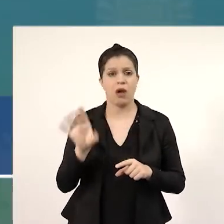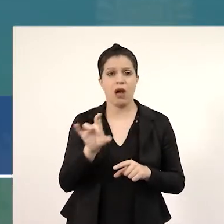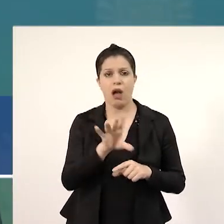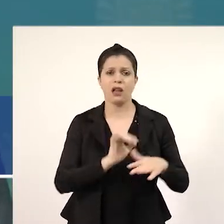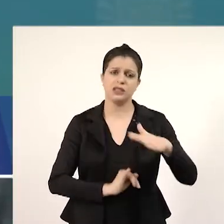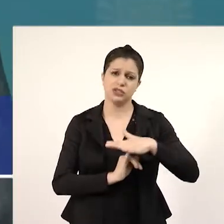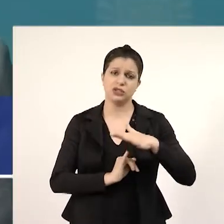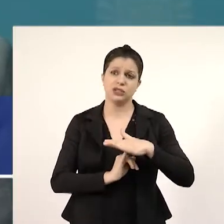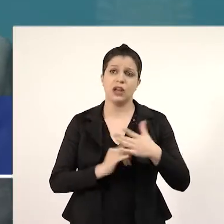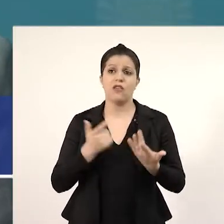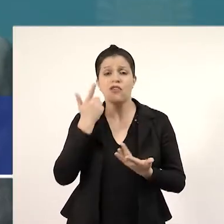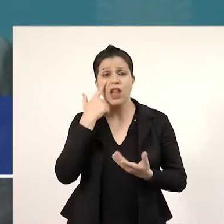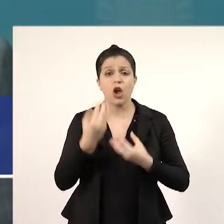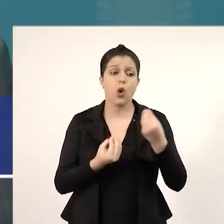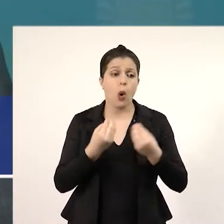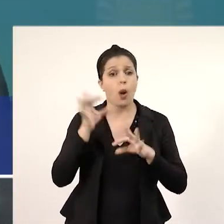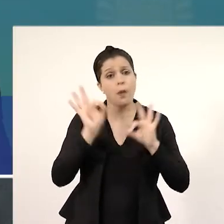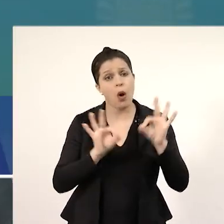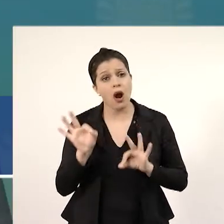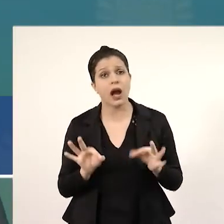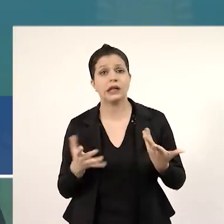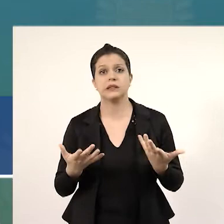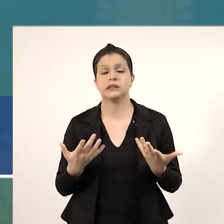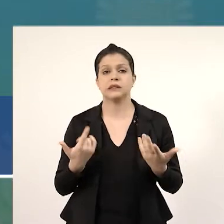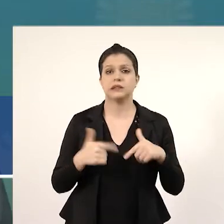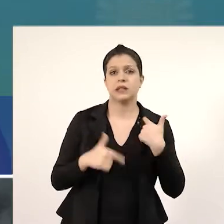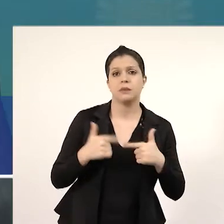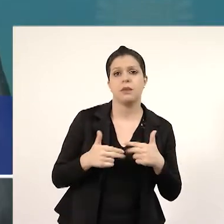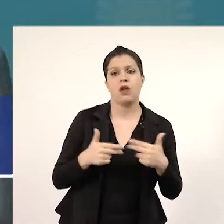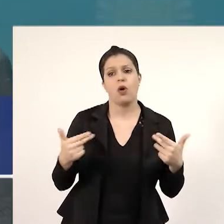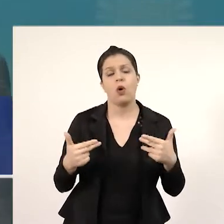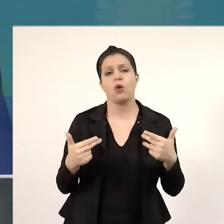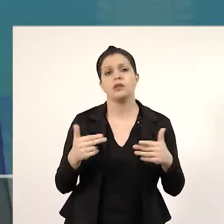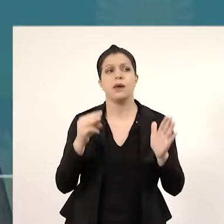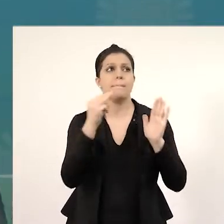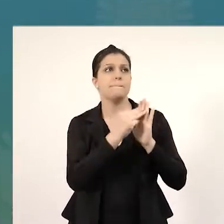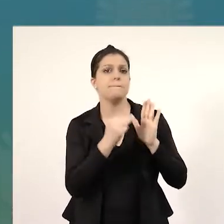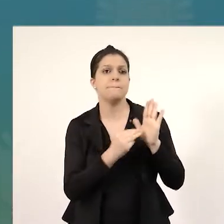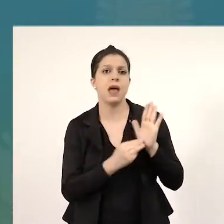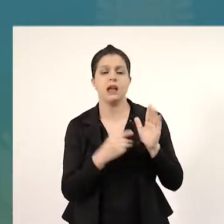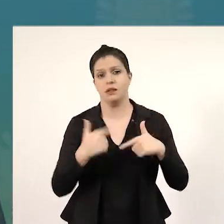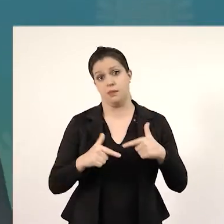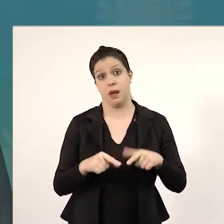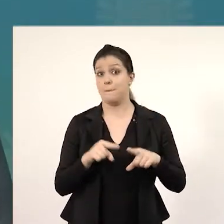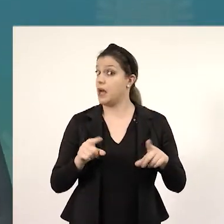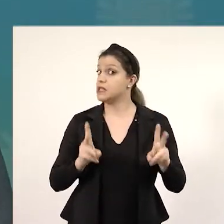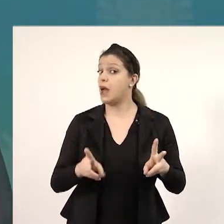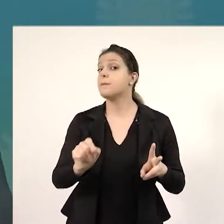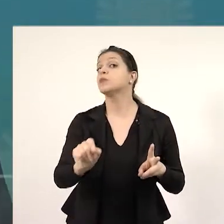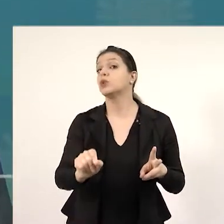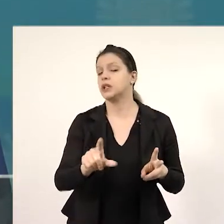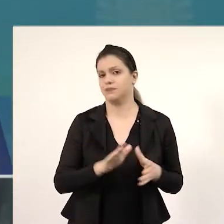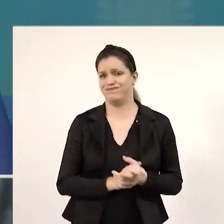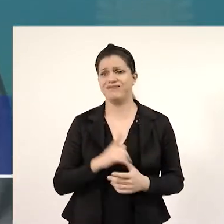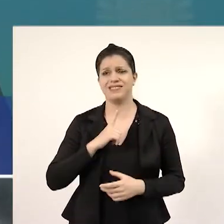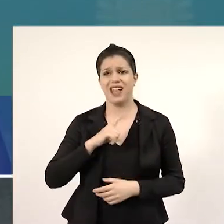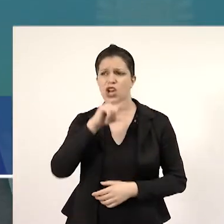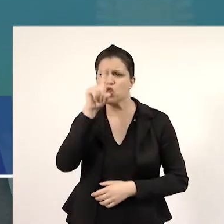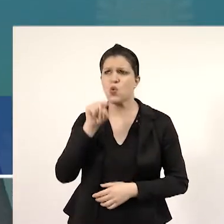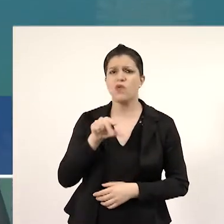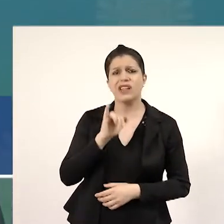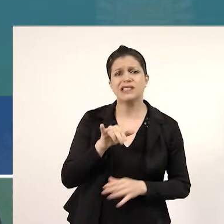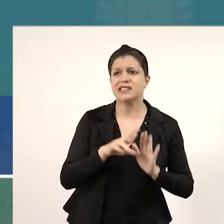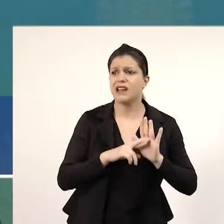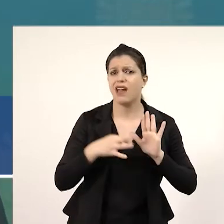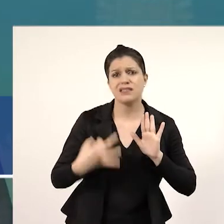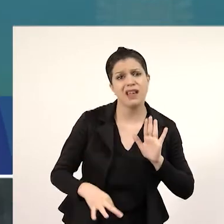porque cada instituição tem condições de se programar, controlar a sua produtividade e o seu método de trabalho. Mas sempre